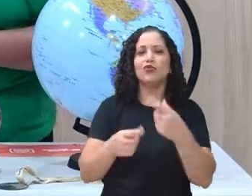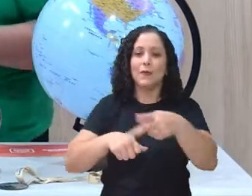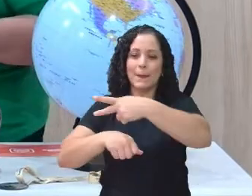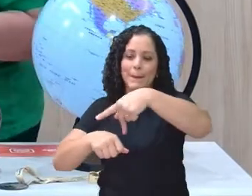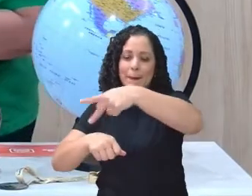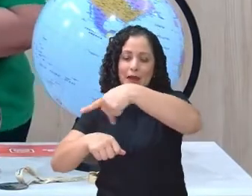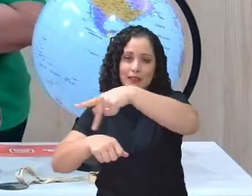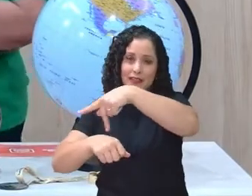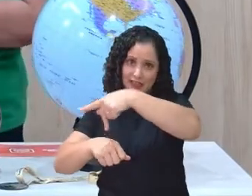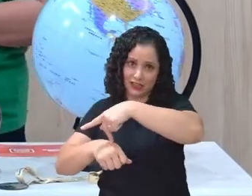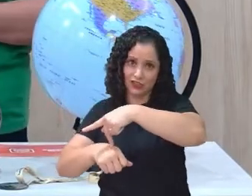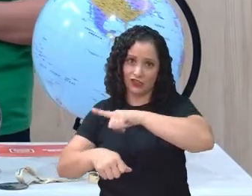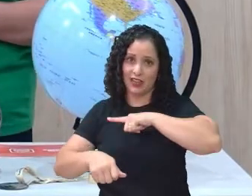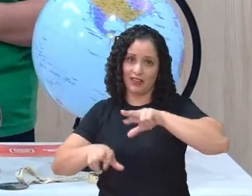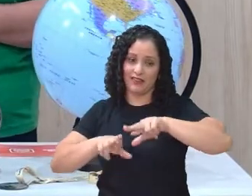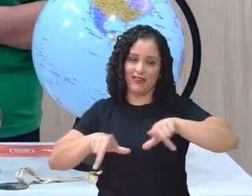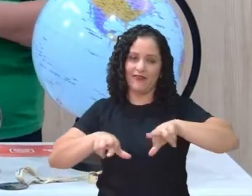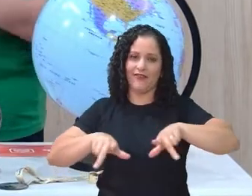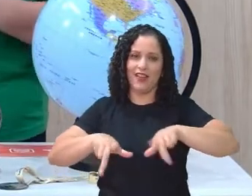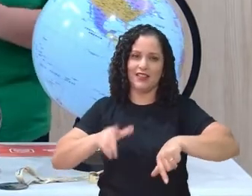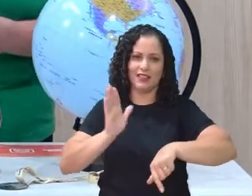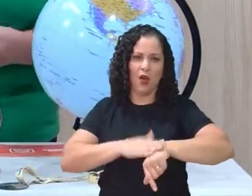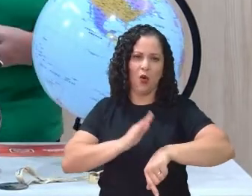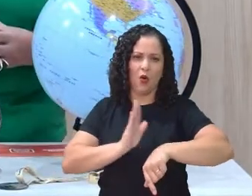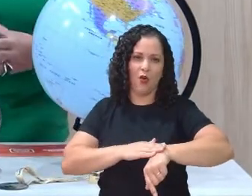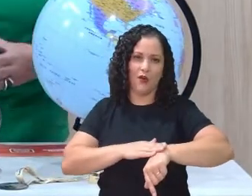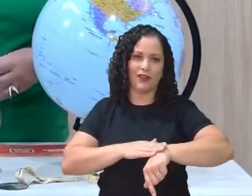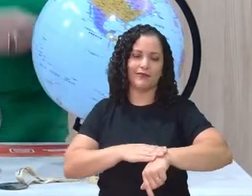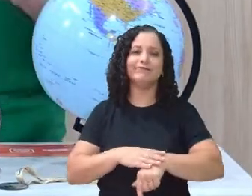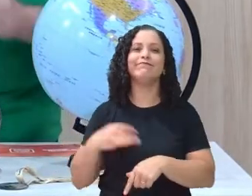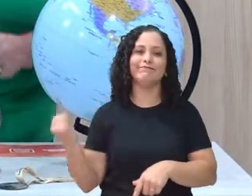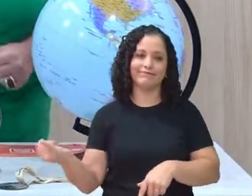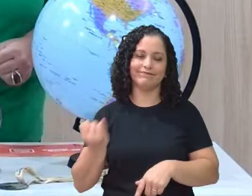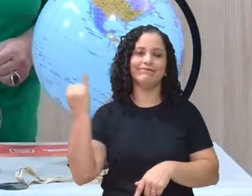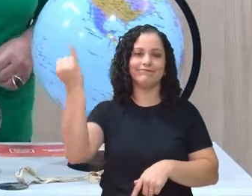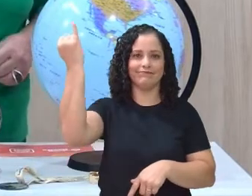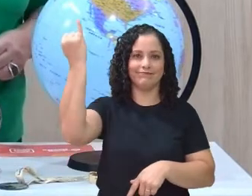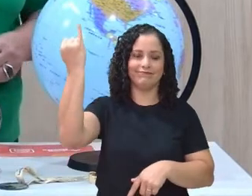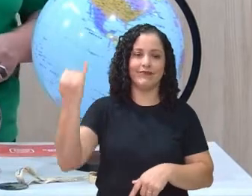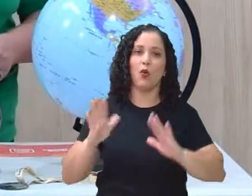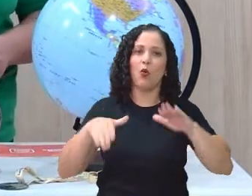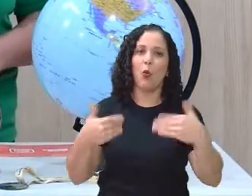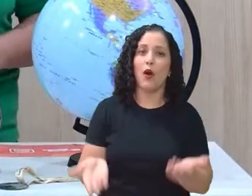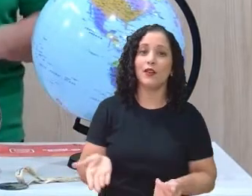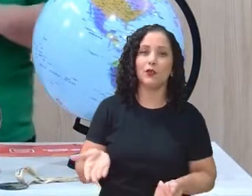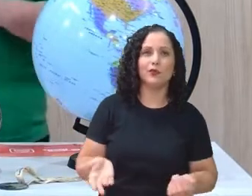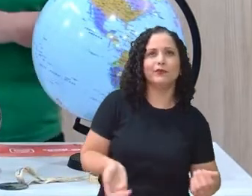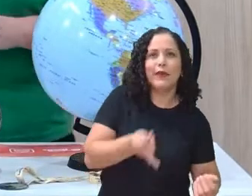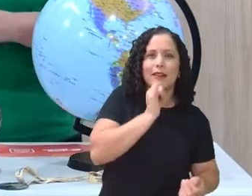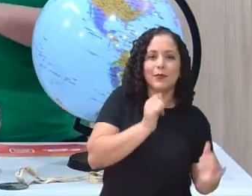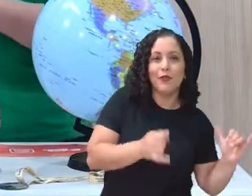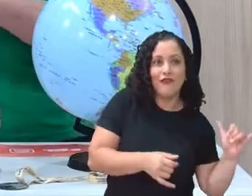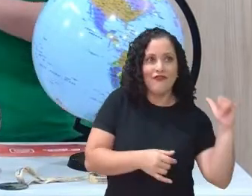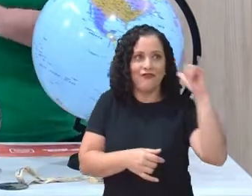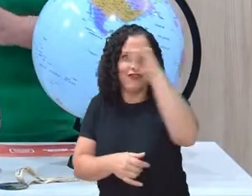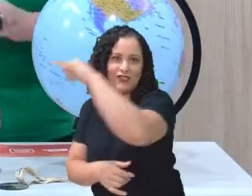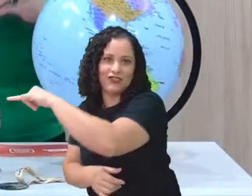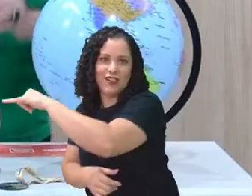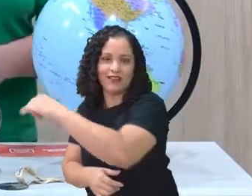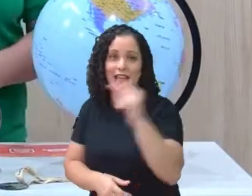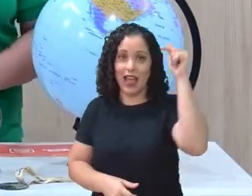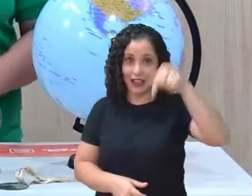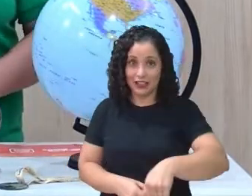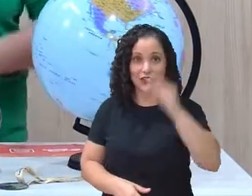locais, existe uma diferença. Então, isso é bem interessante na questão de viagens. Imagina você sair daqui